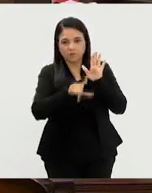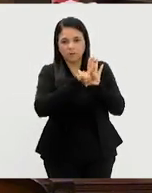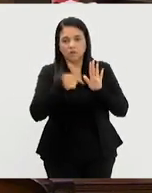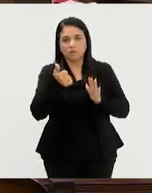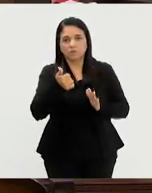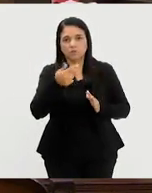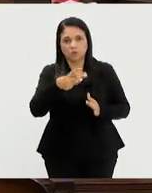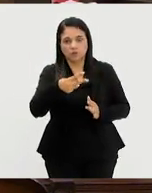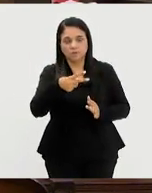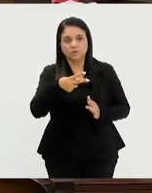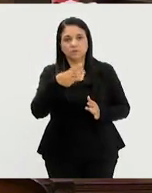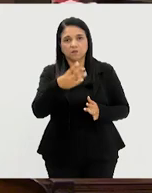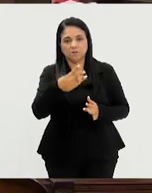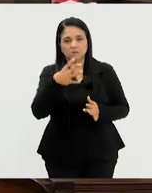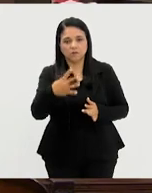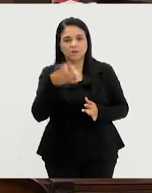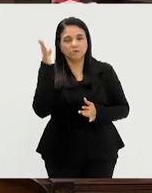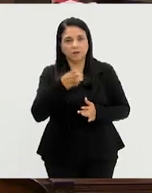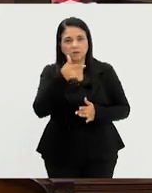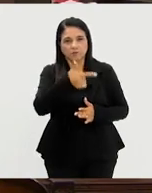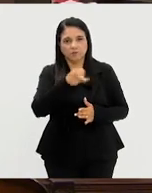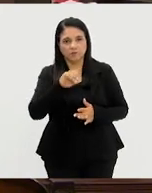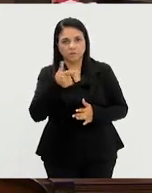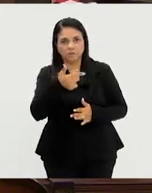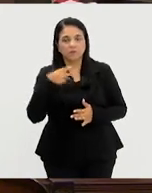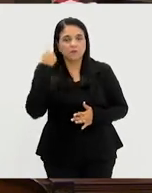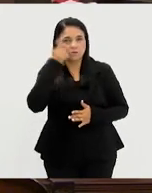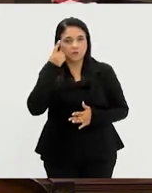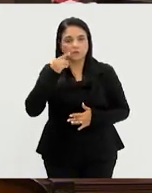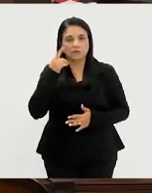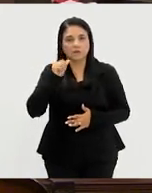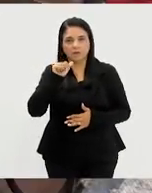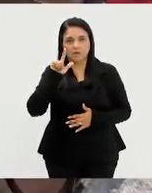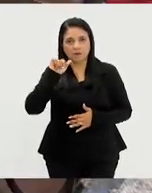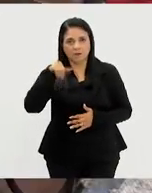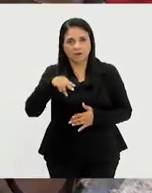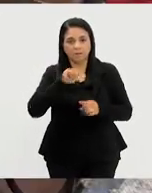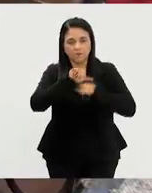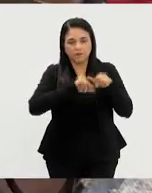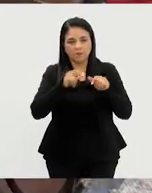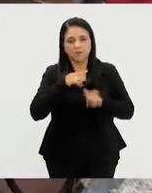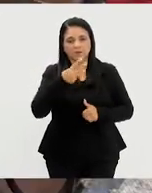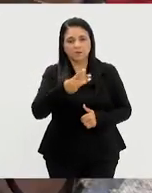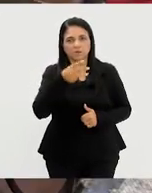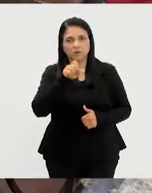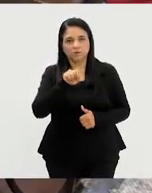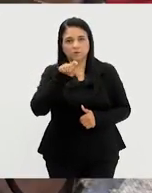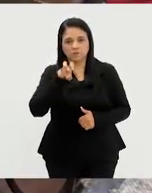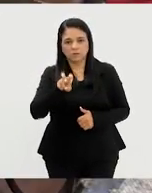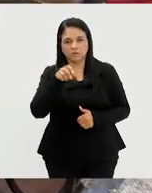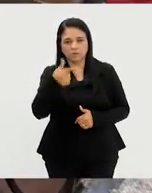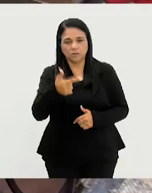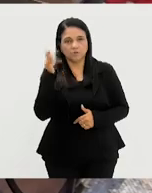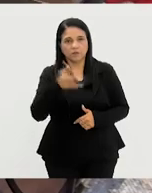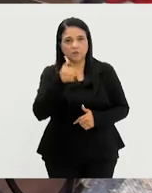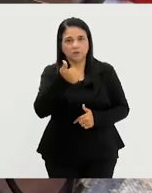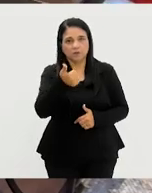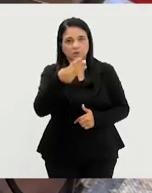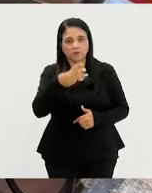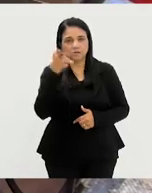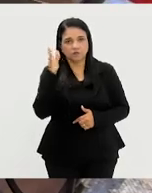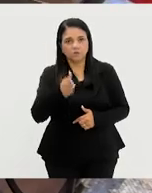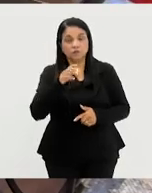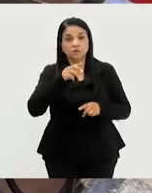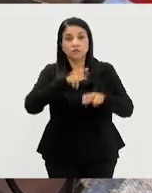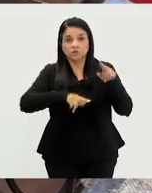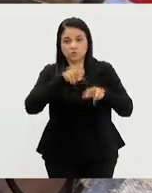12342 de autoria do deputado Alan Lopes que altera a lei número 38 52 de 14 de junho de 2002 que